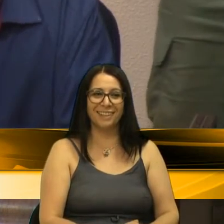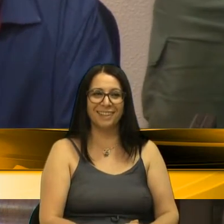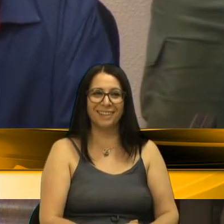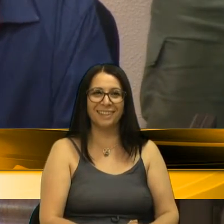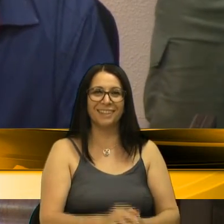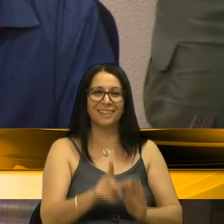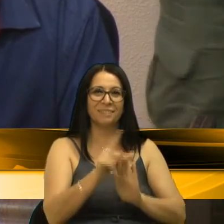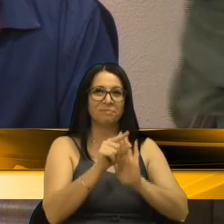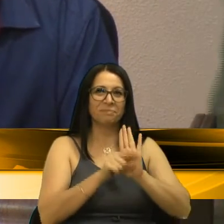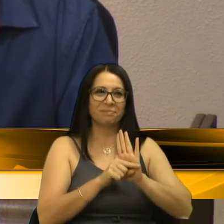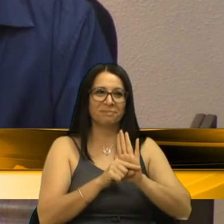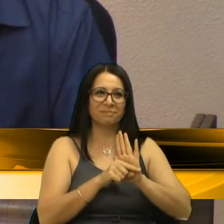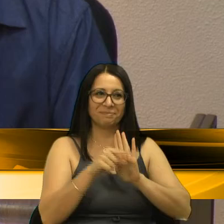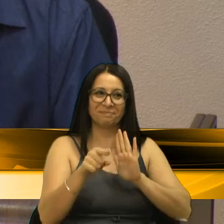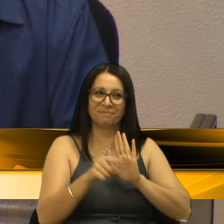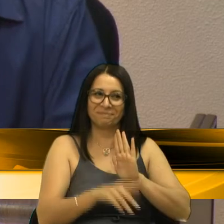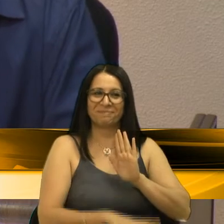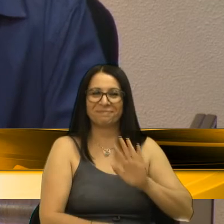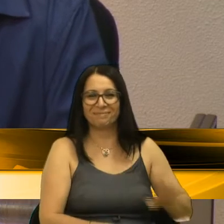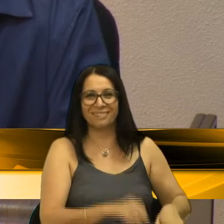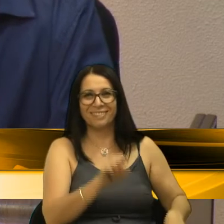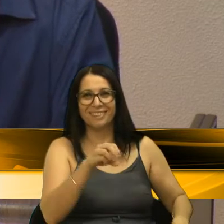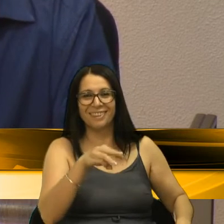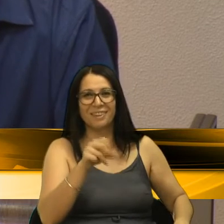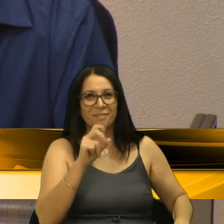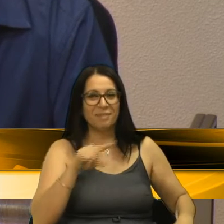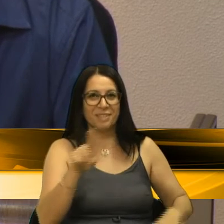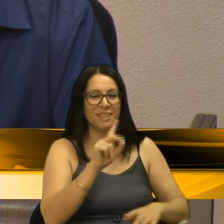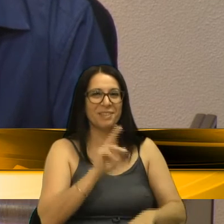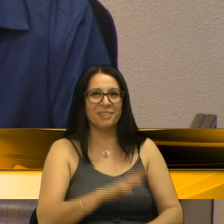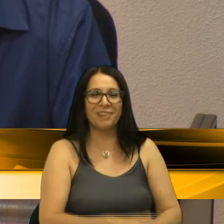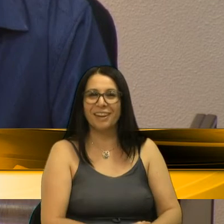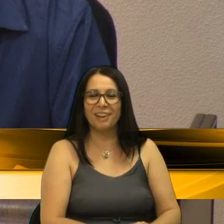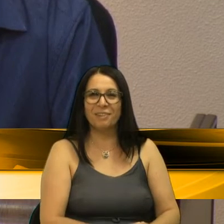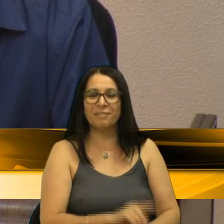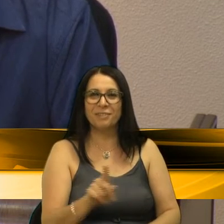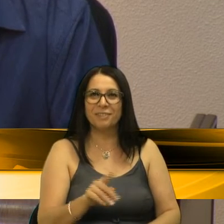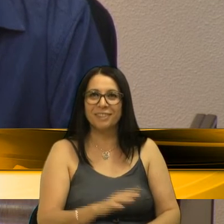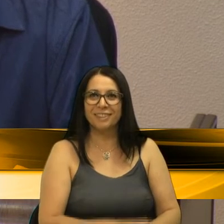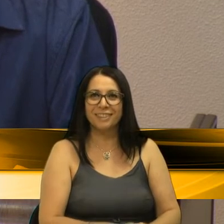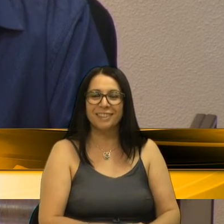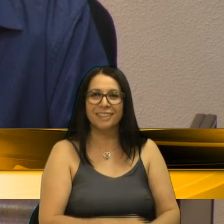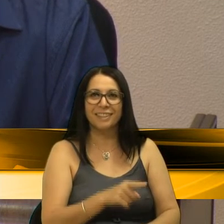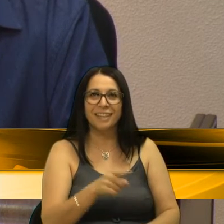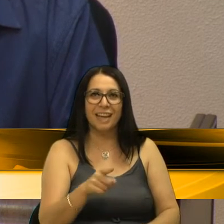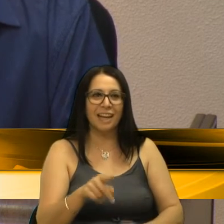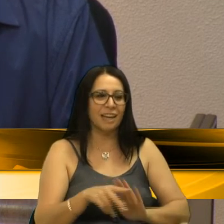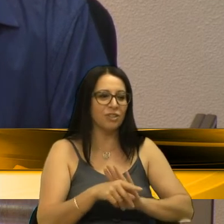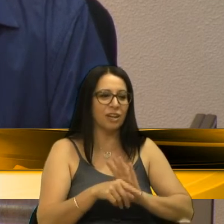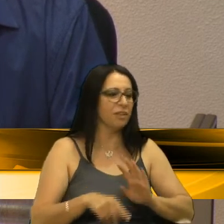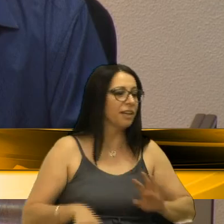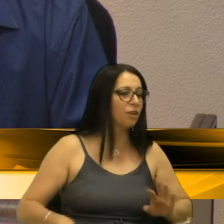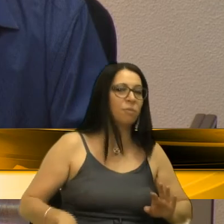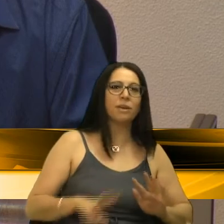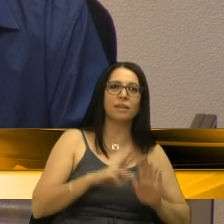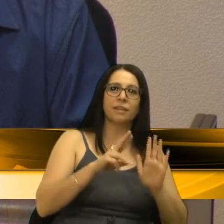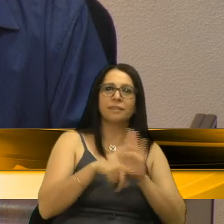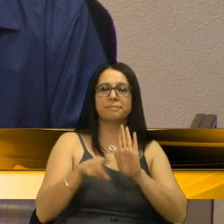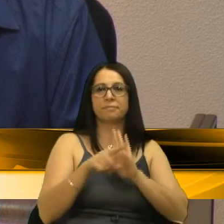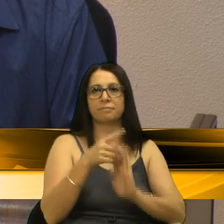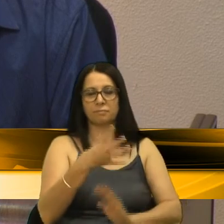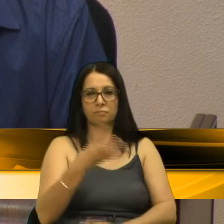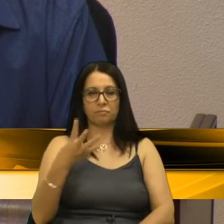Artigo 12 ao plenário. CMS, compete 1, reunir-se mediante quórum mínimo metade mais 1, ressalvados os casos regimentais nos quais se exija